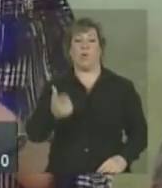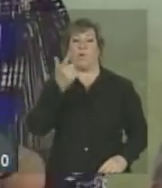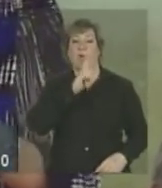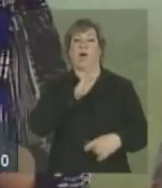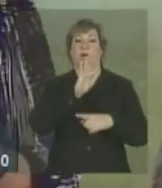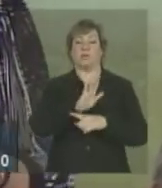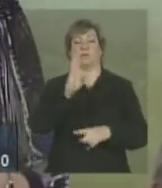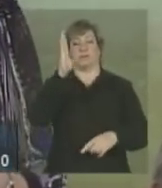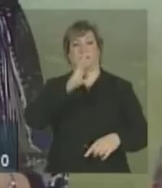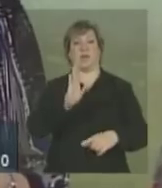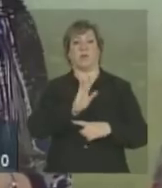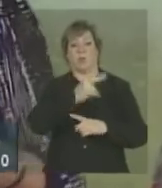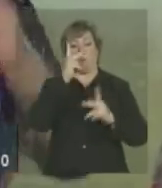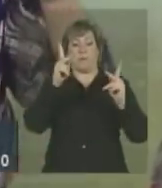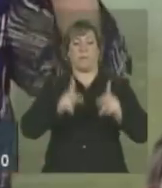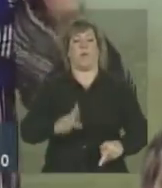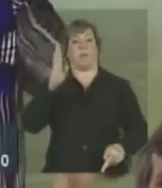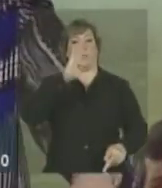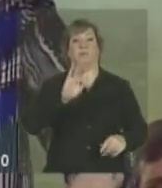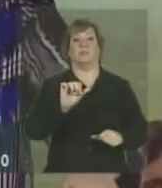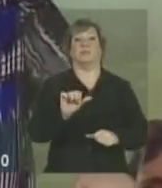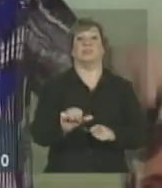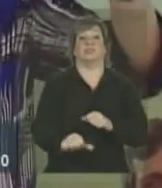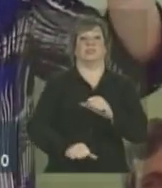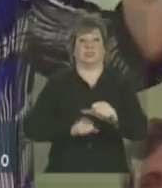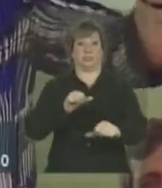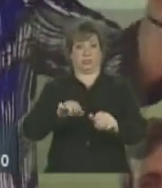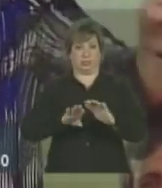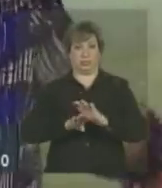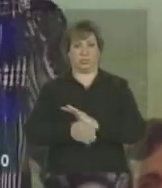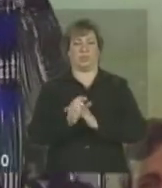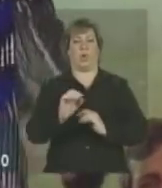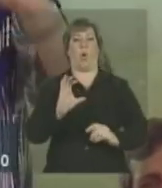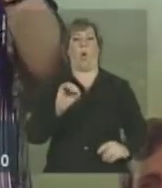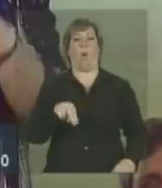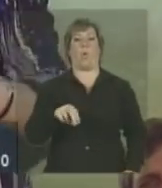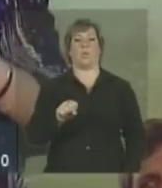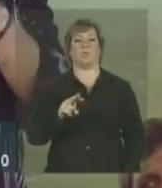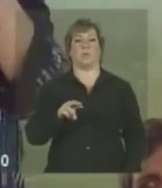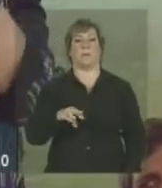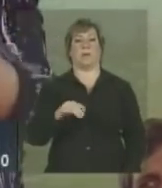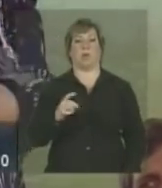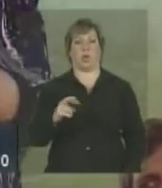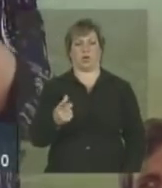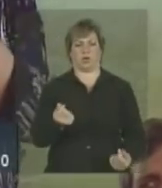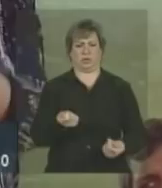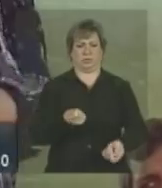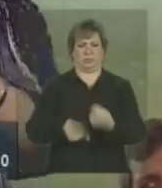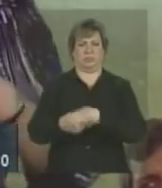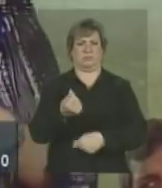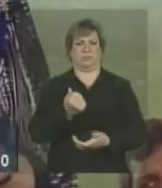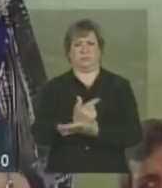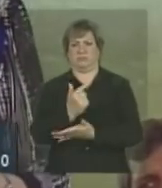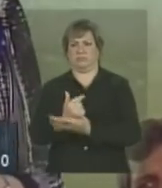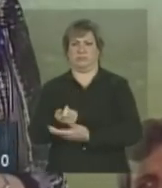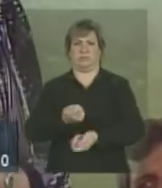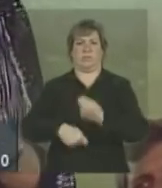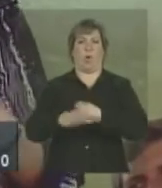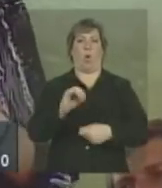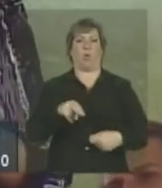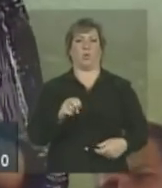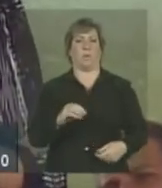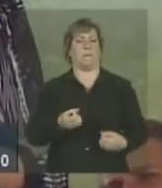que a nossa população brasileira se transforme em consumidora e crie um mercado forte de